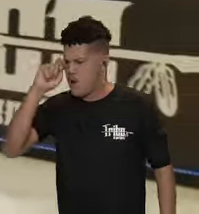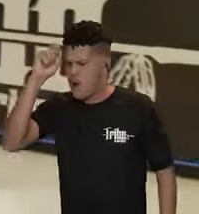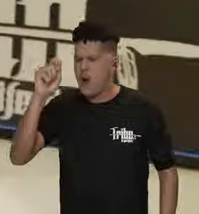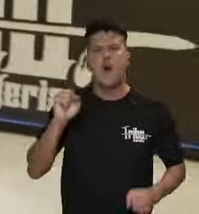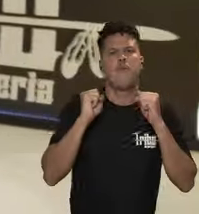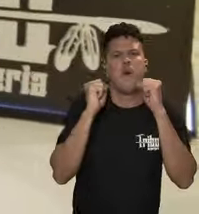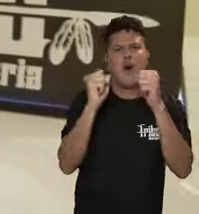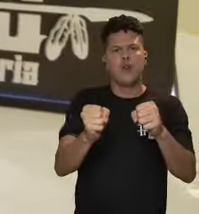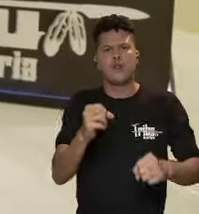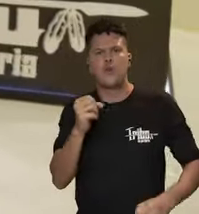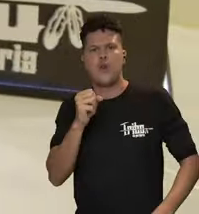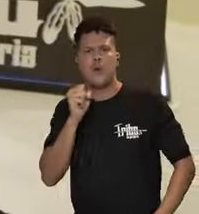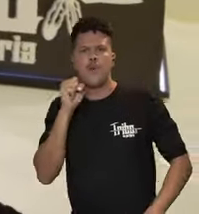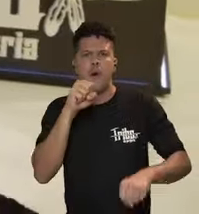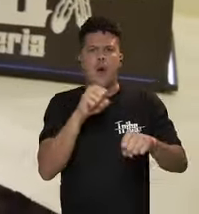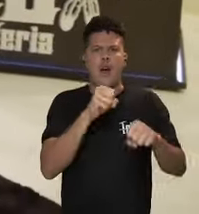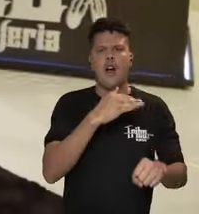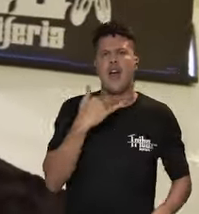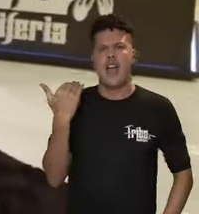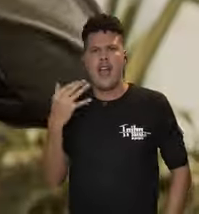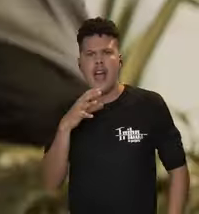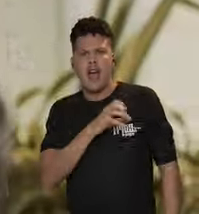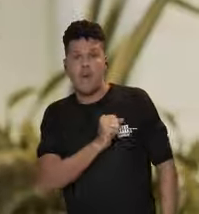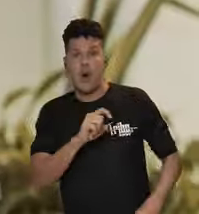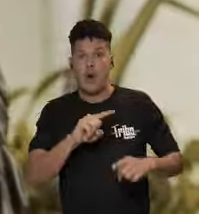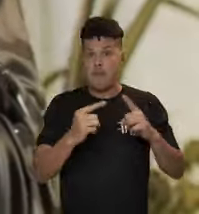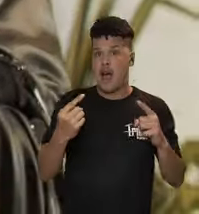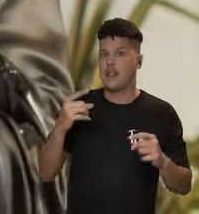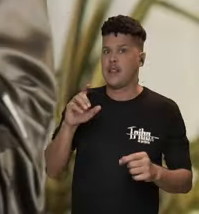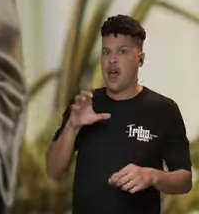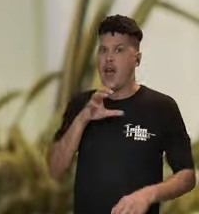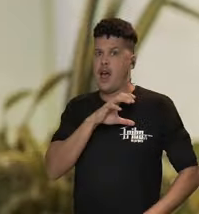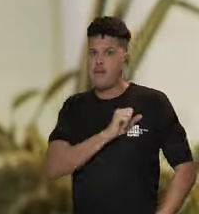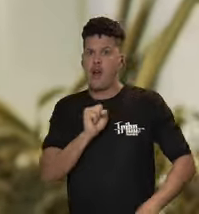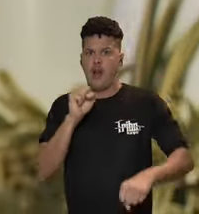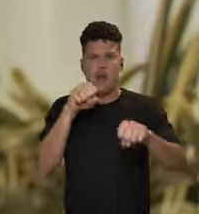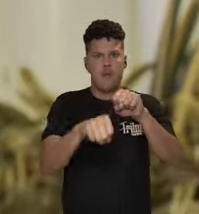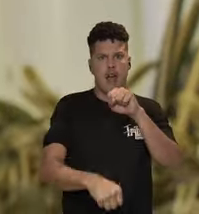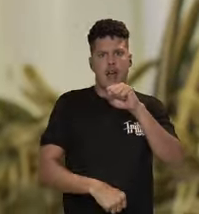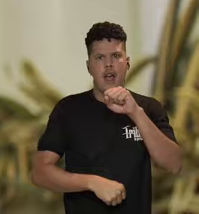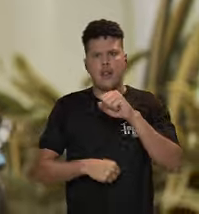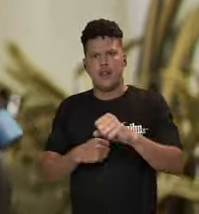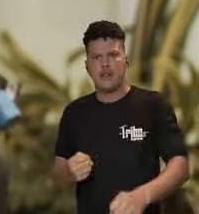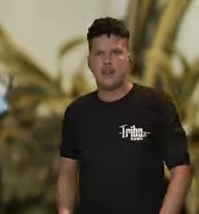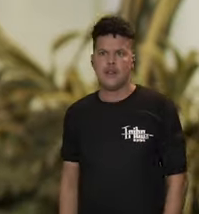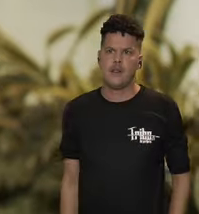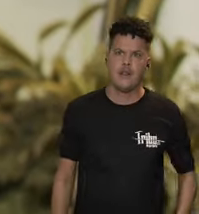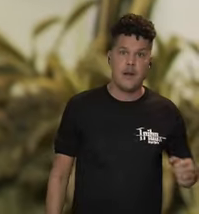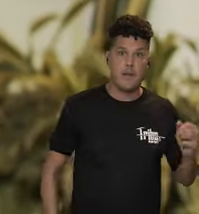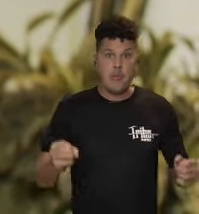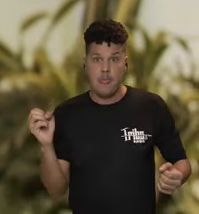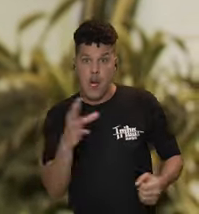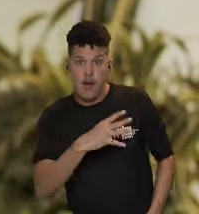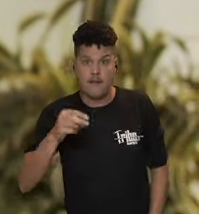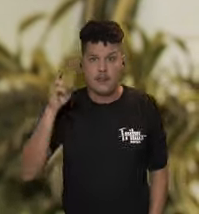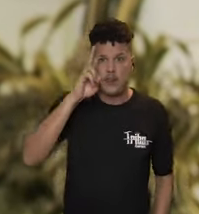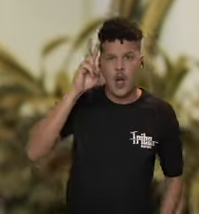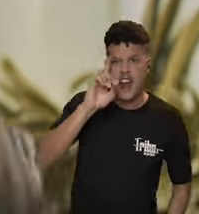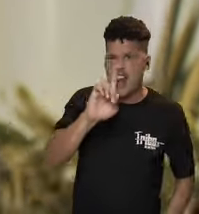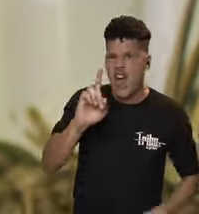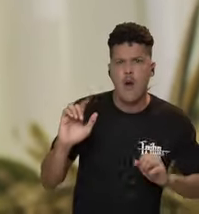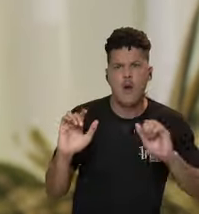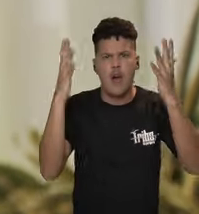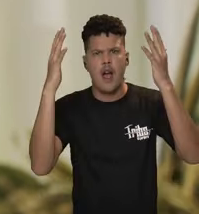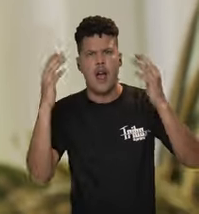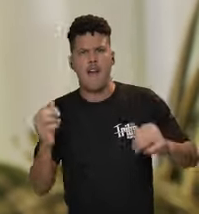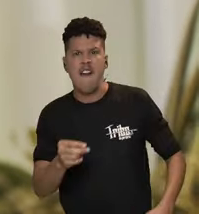de amor. Mas por amor eu mato. Início, meio e uma nova história. Não